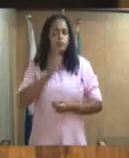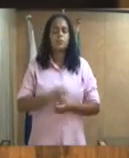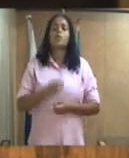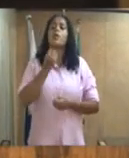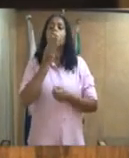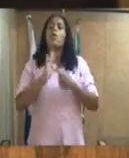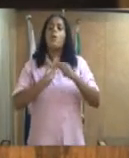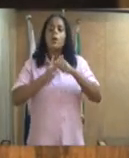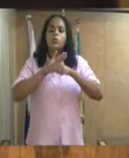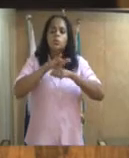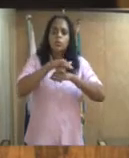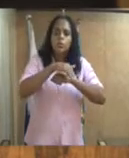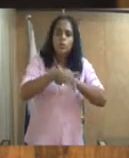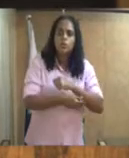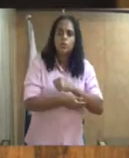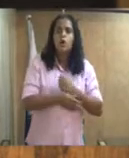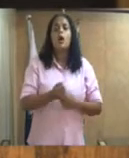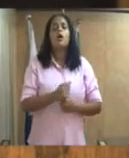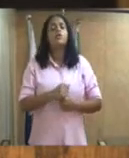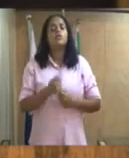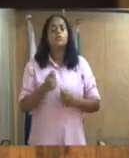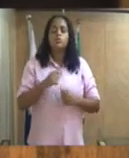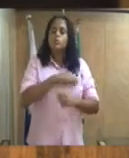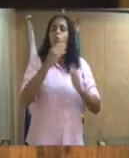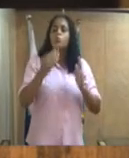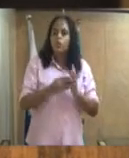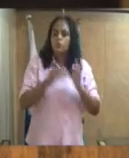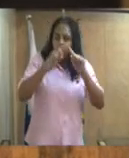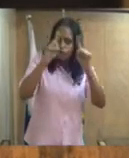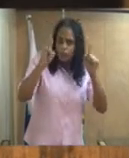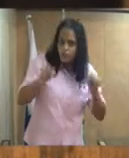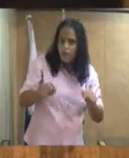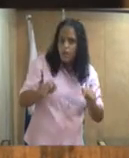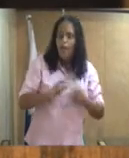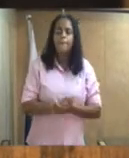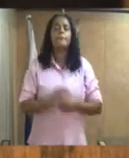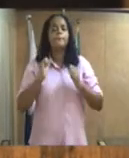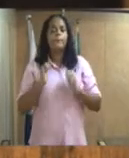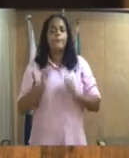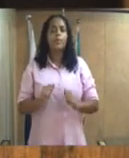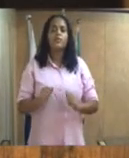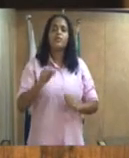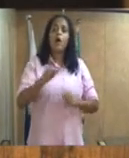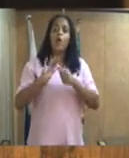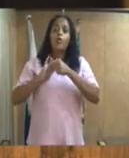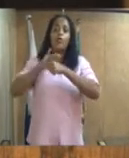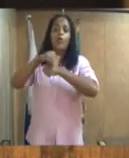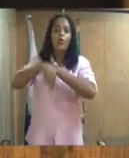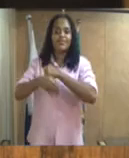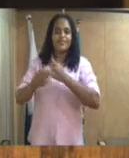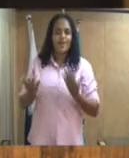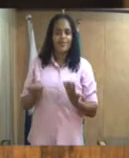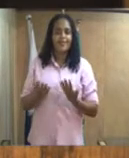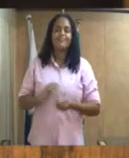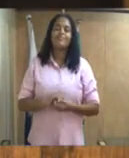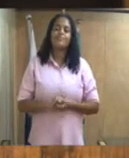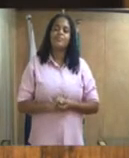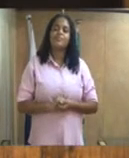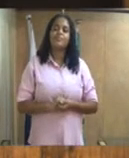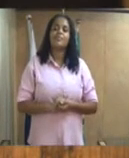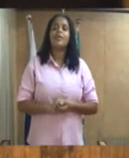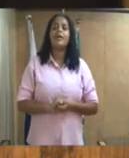noite, imprensa falada, imprensa escrita. Poderia deixar de vir aqui essa noite, que é uma data